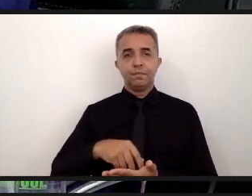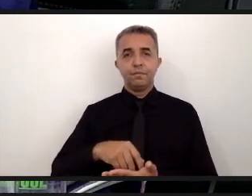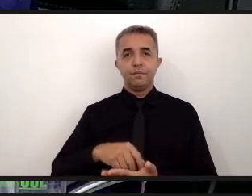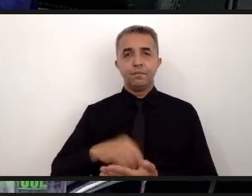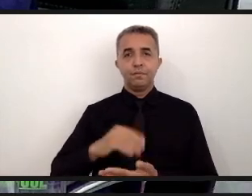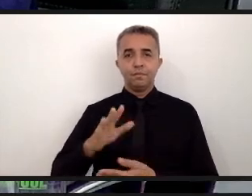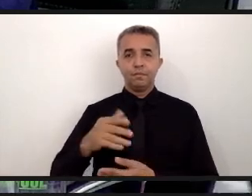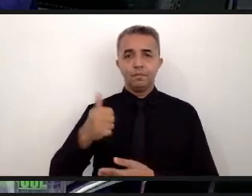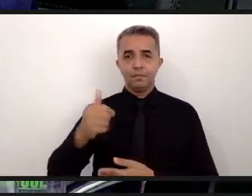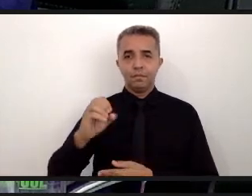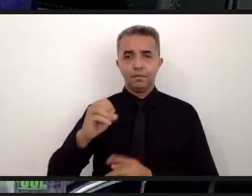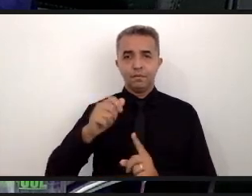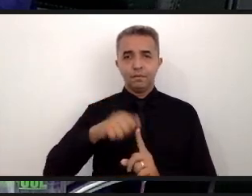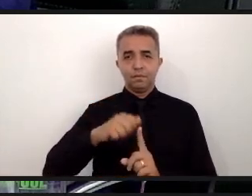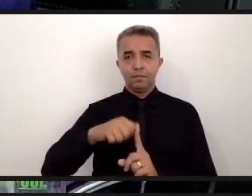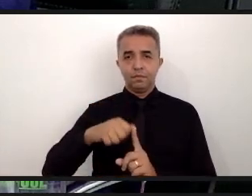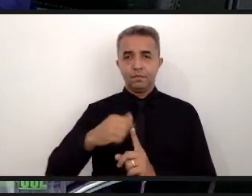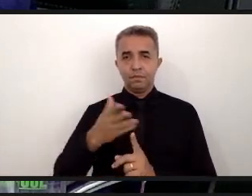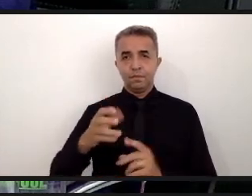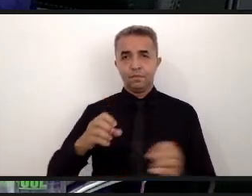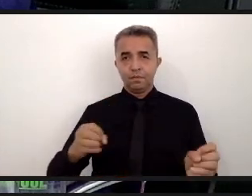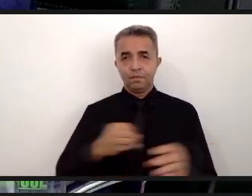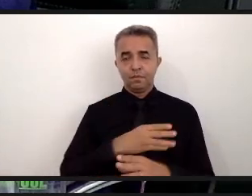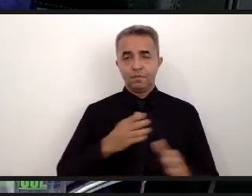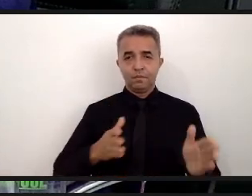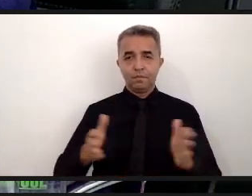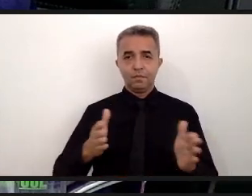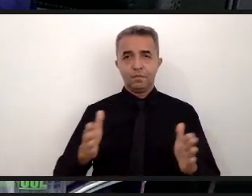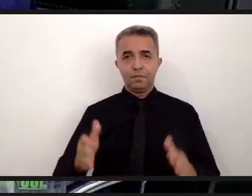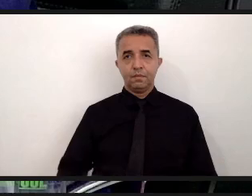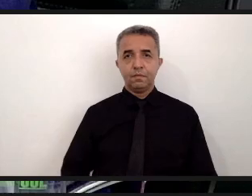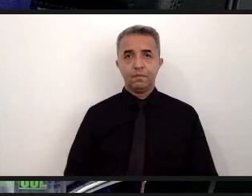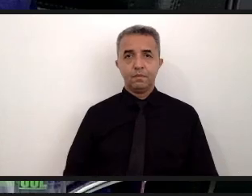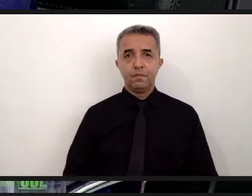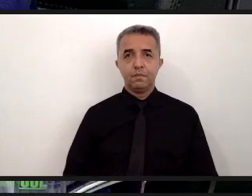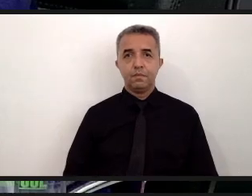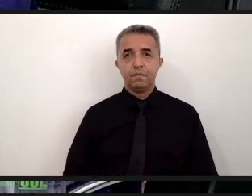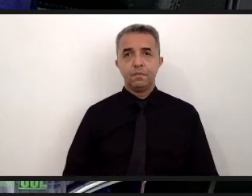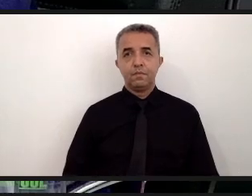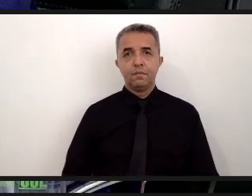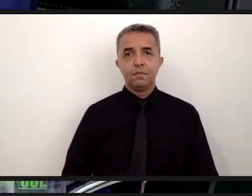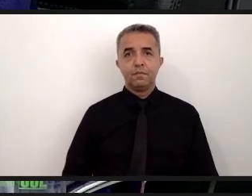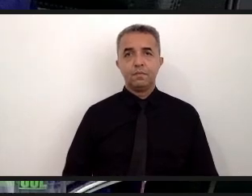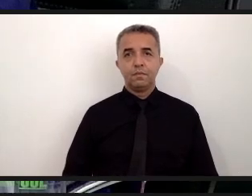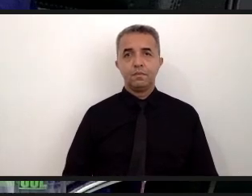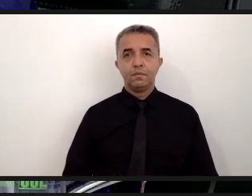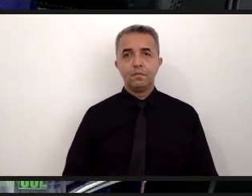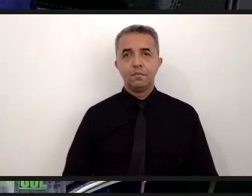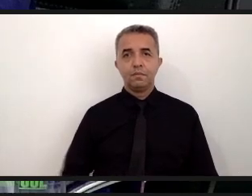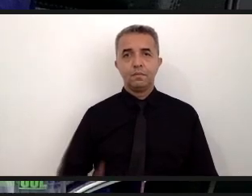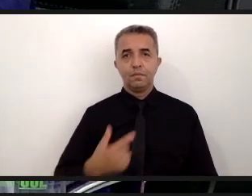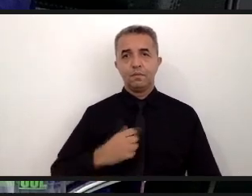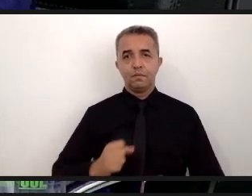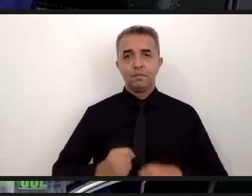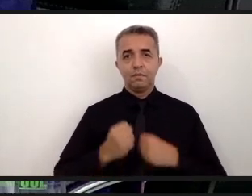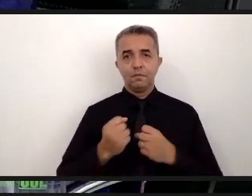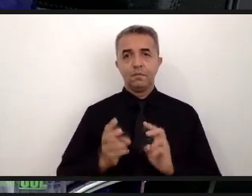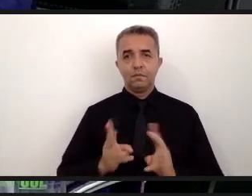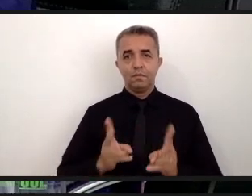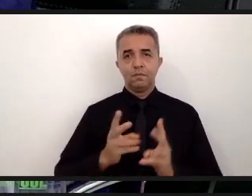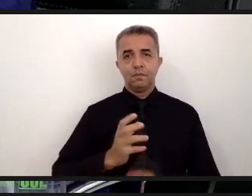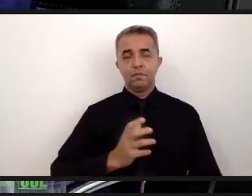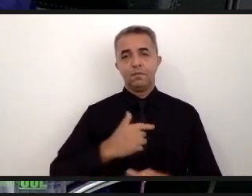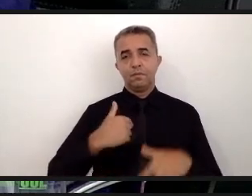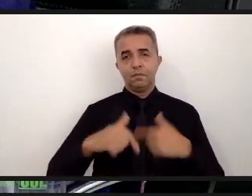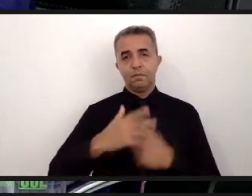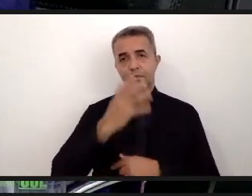para que nós possamos concluir o mandato, mas dizer para vocês que sempre procurei fazer as coisas com a maior seriedade e